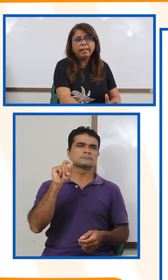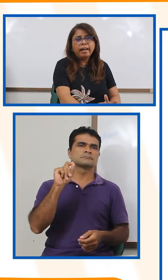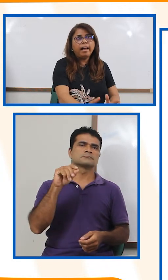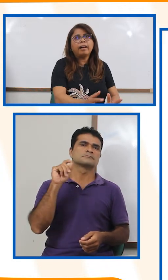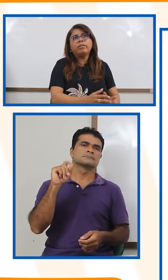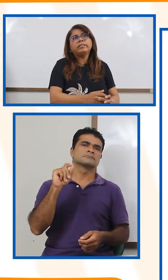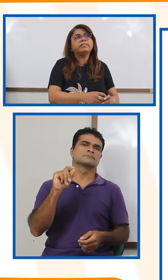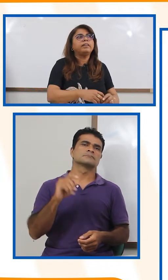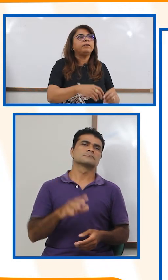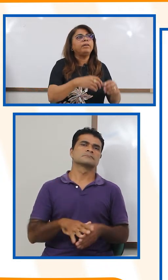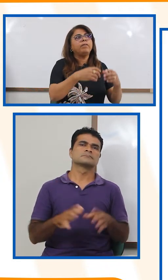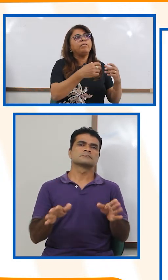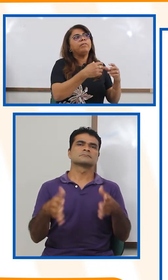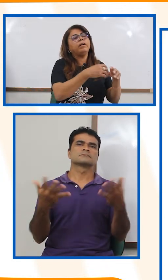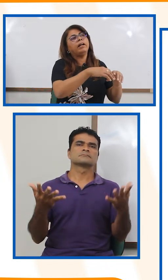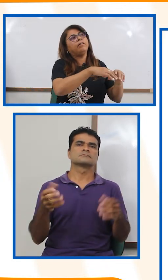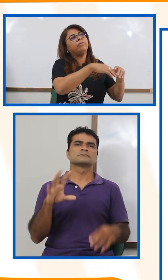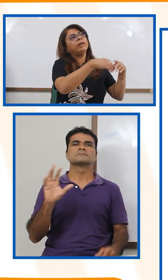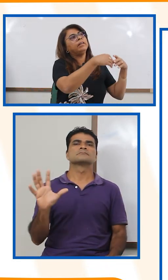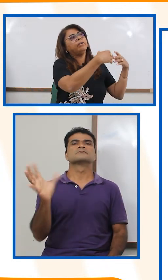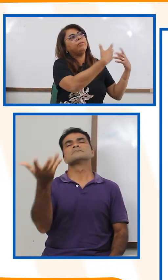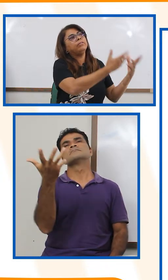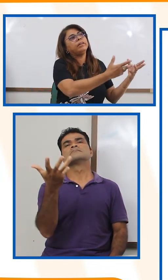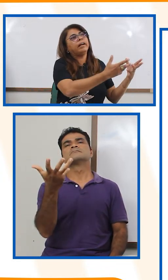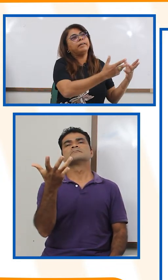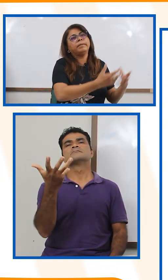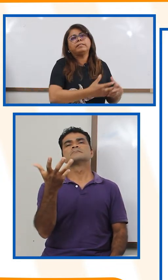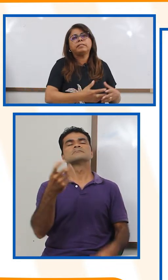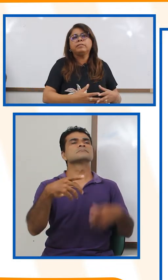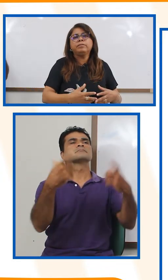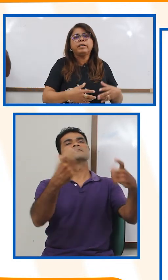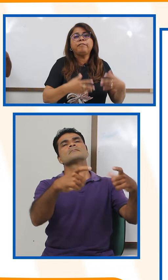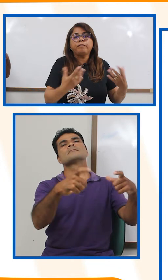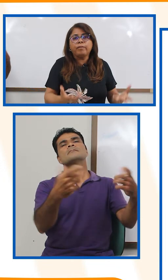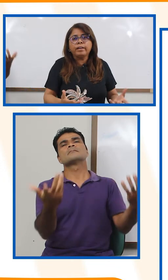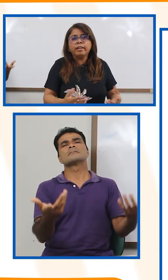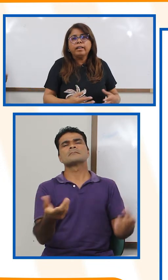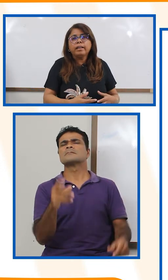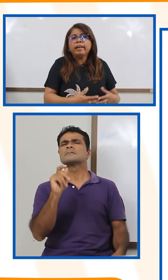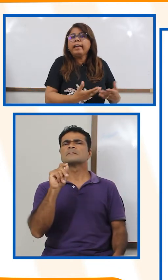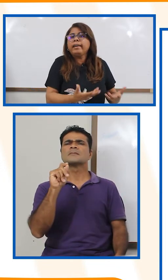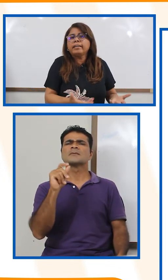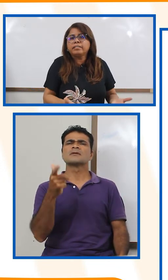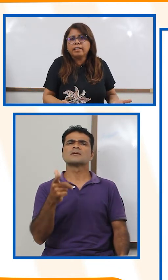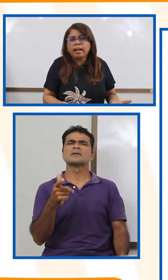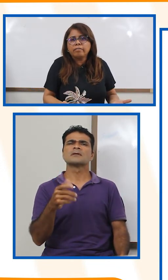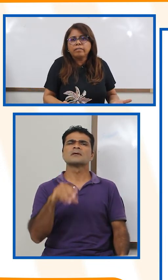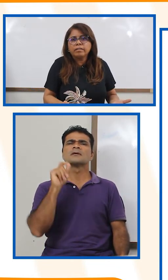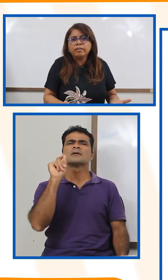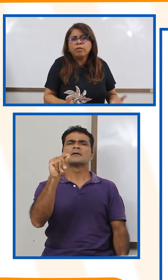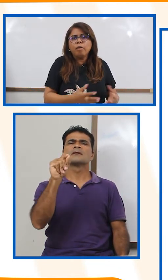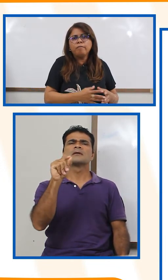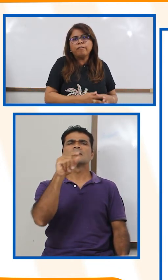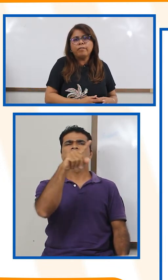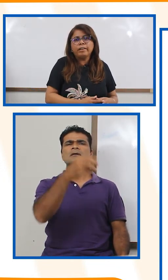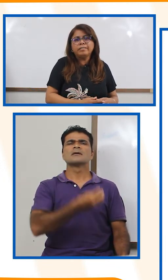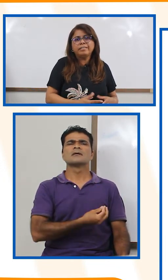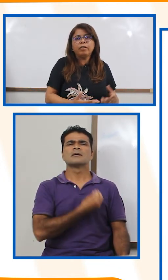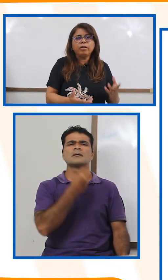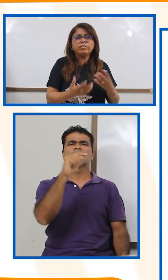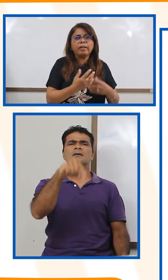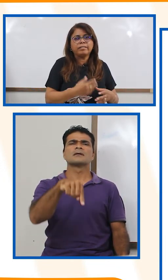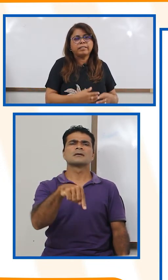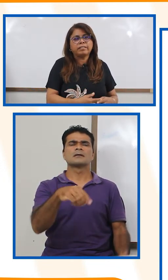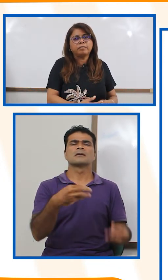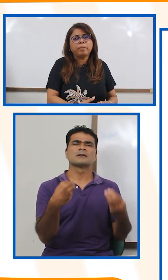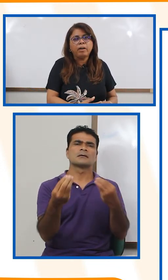tá? Ah, aconteceu algo em algum lugar, mas o que foi? Quem é que estava? Como foi? Se